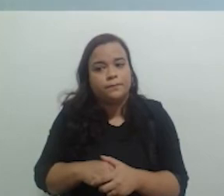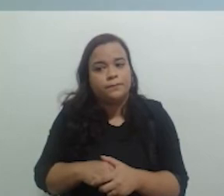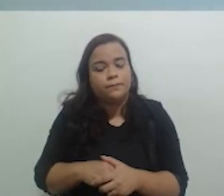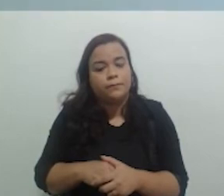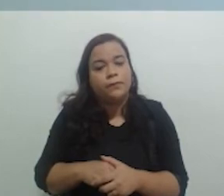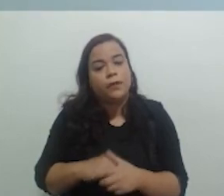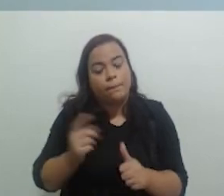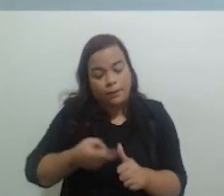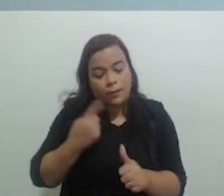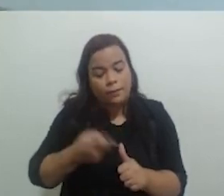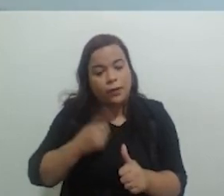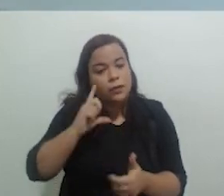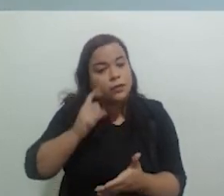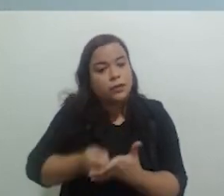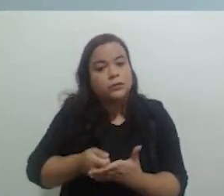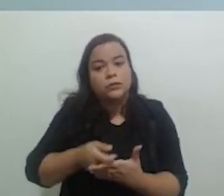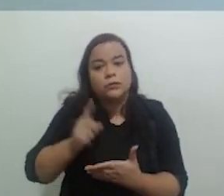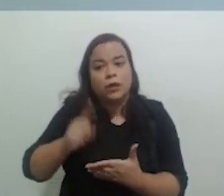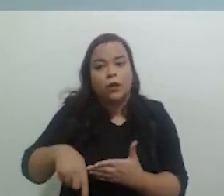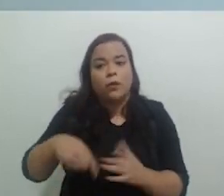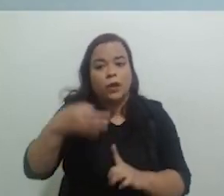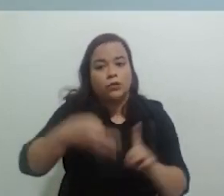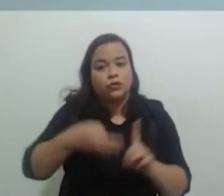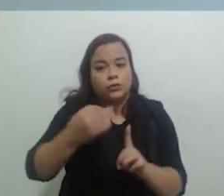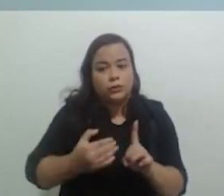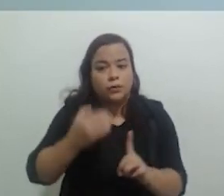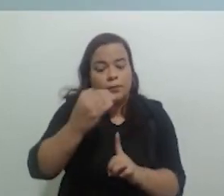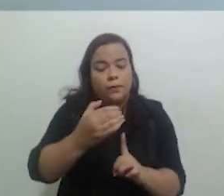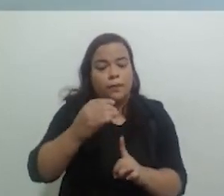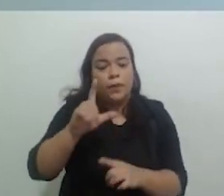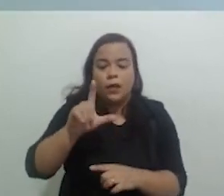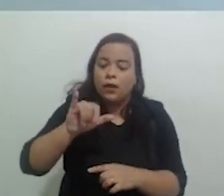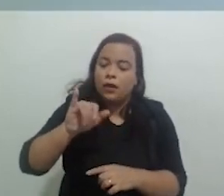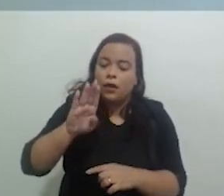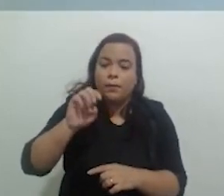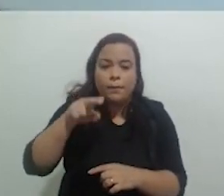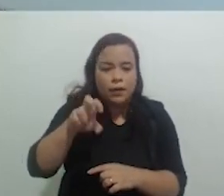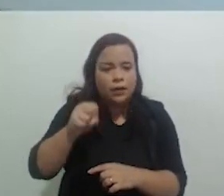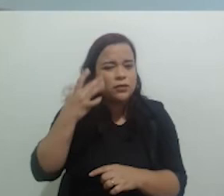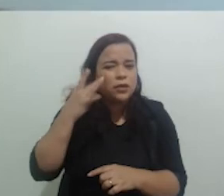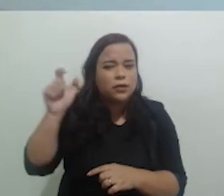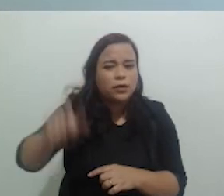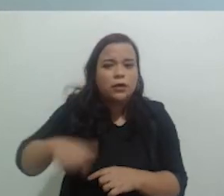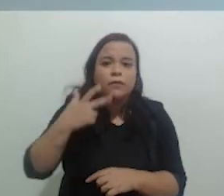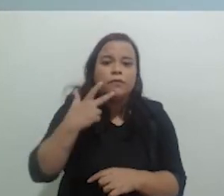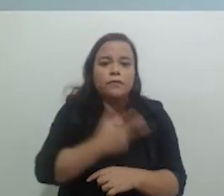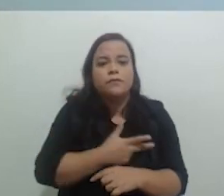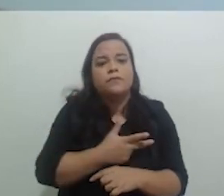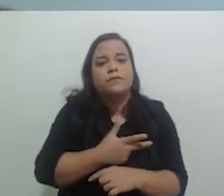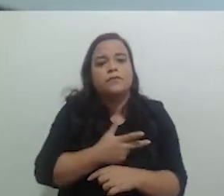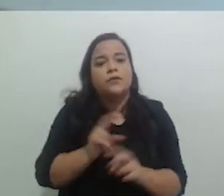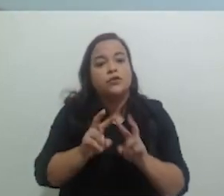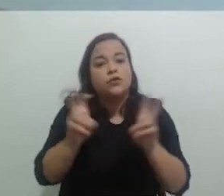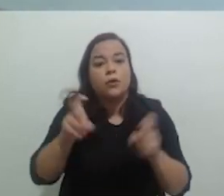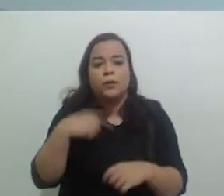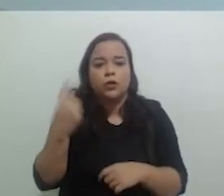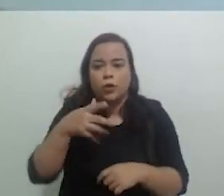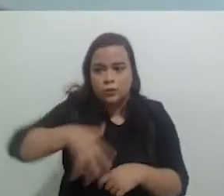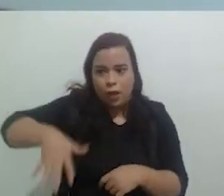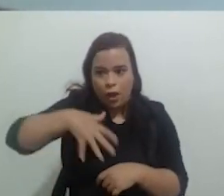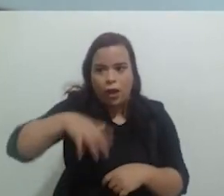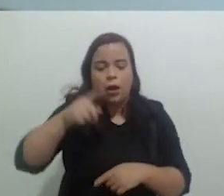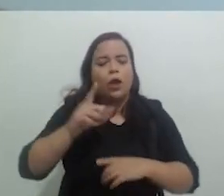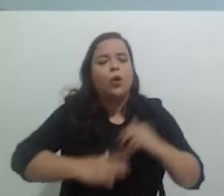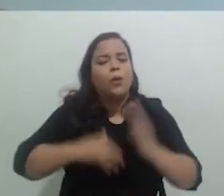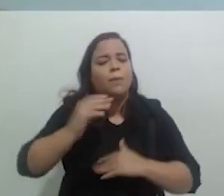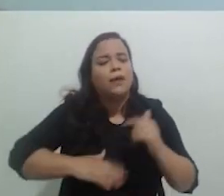desembargador Ibanez, se não estou enganado, ele fez referência à nossa jurisprudência que diz que competência relativa não